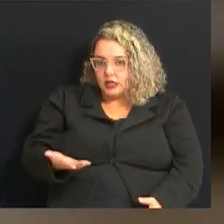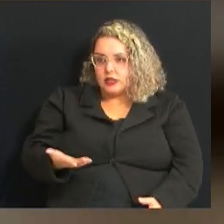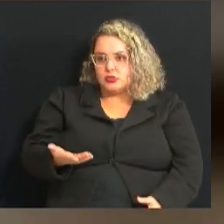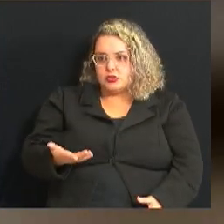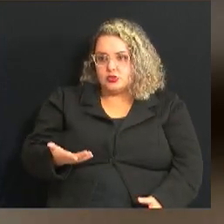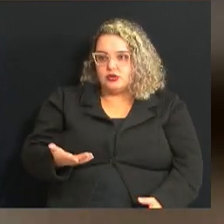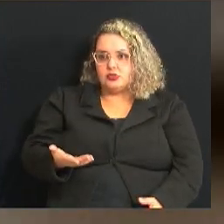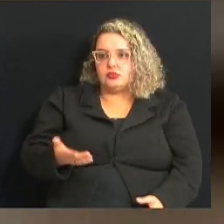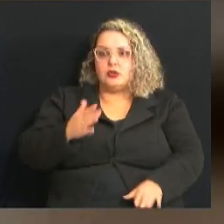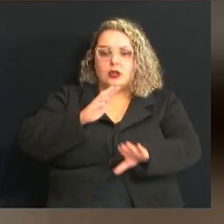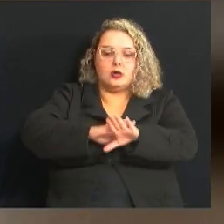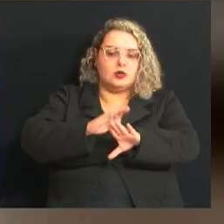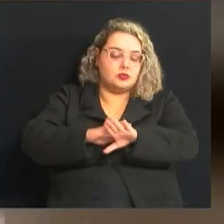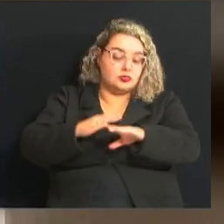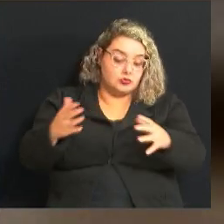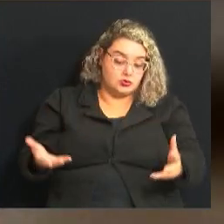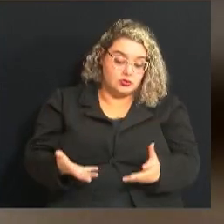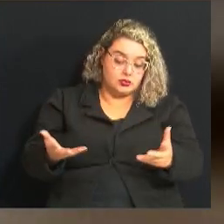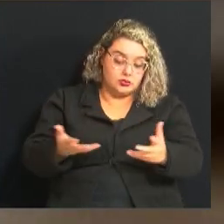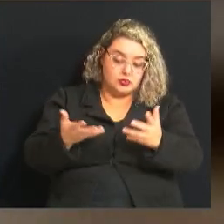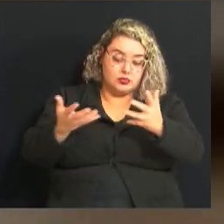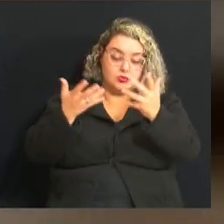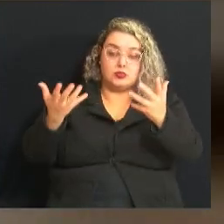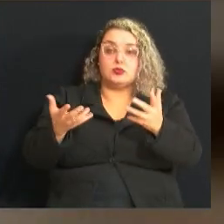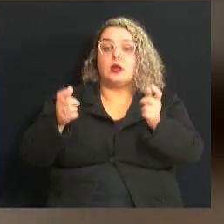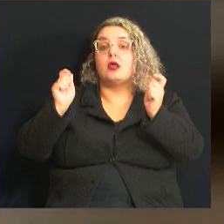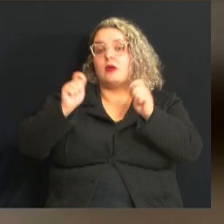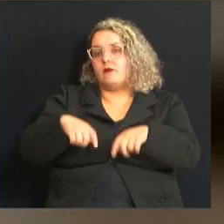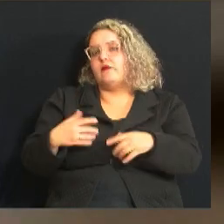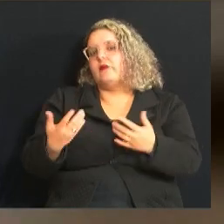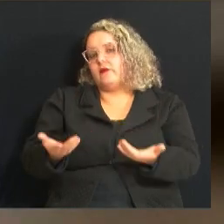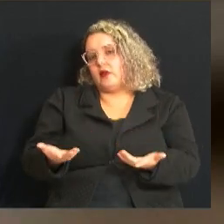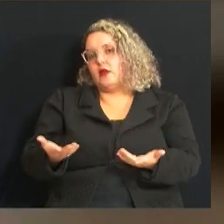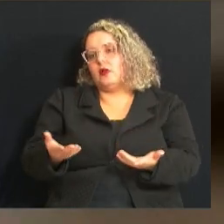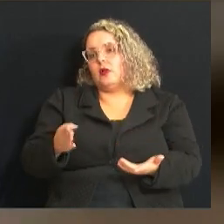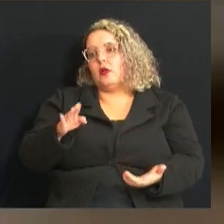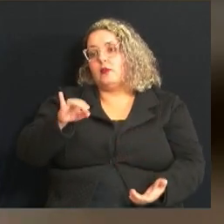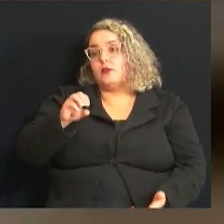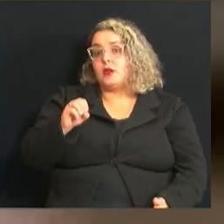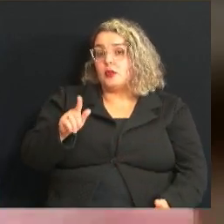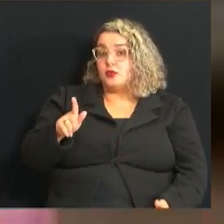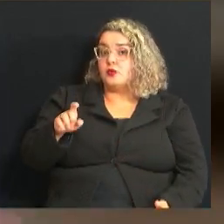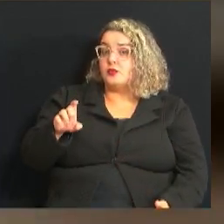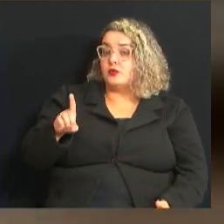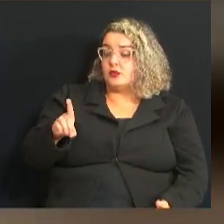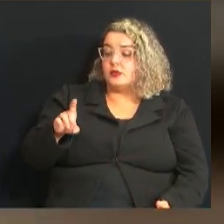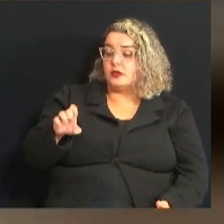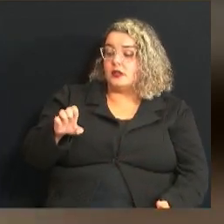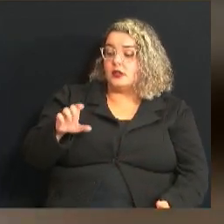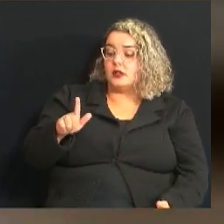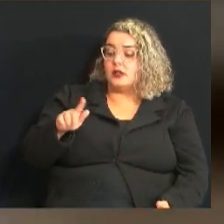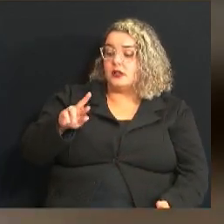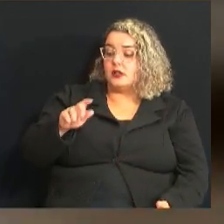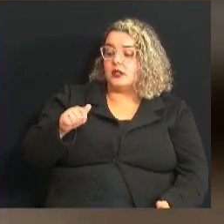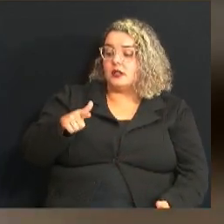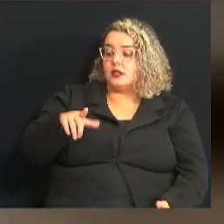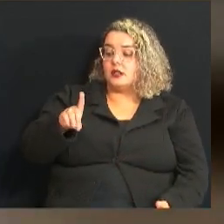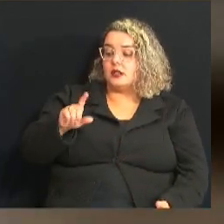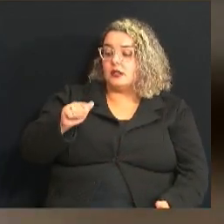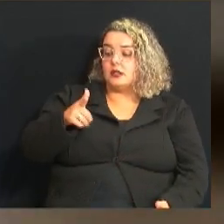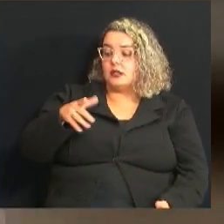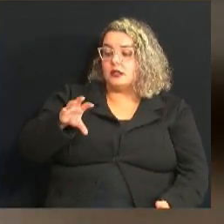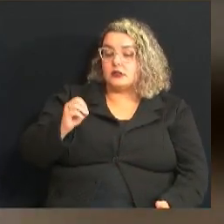tomar iniciativas para efetuar, então, essa biodegradação. Então, nós podemos, por hipótese, Mariana, atendendo a sua